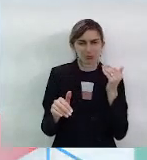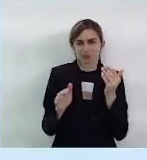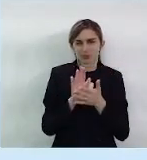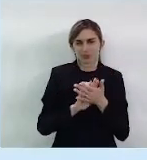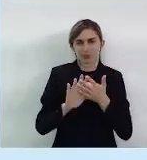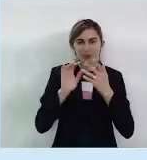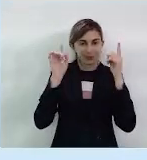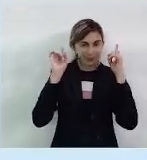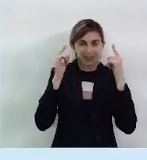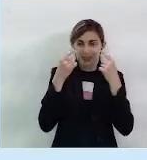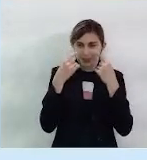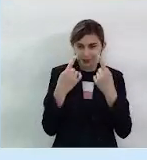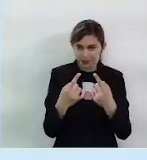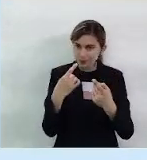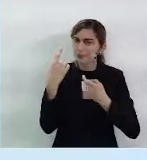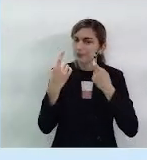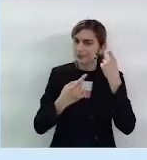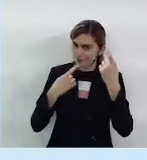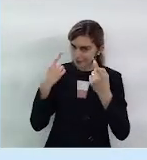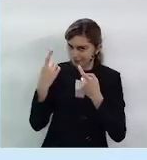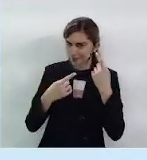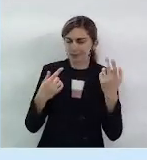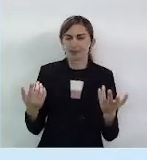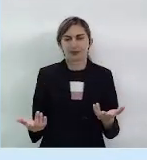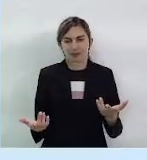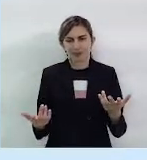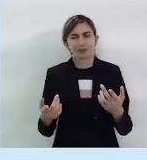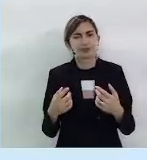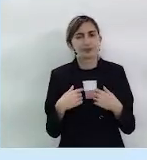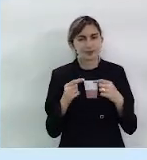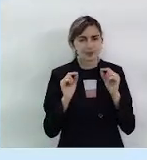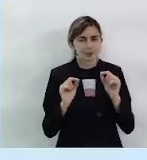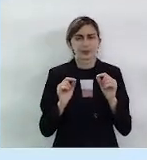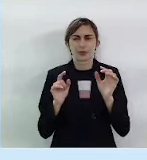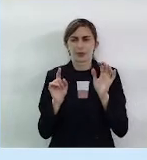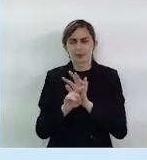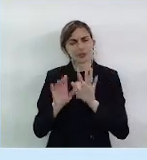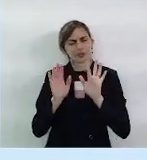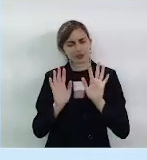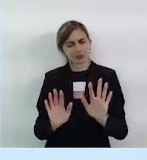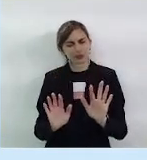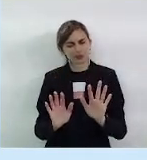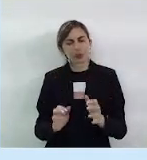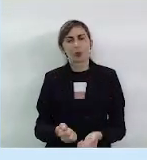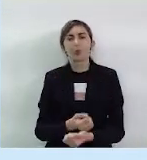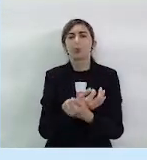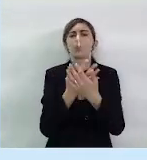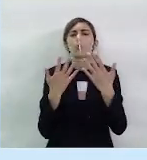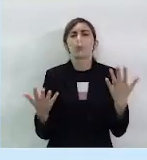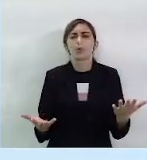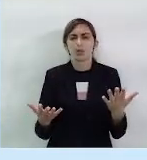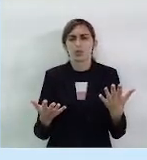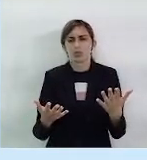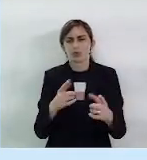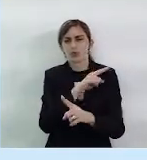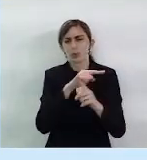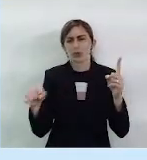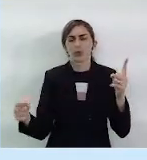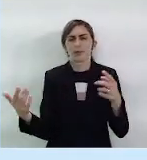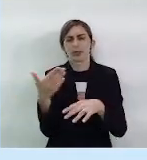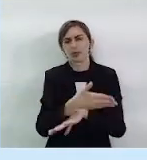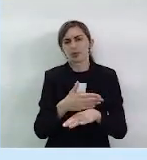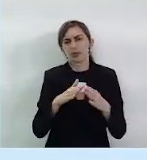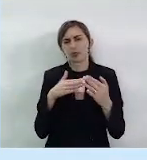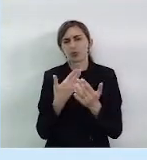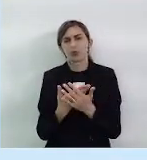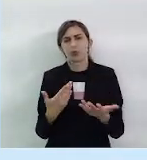nada. Olha a preocupação que isso causa. Aí a gente vai perguntar, peraí, quantos foram suspensos? Apenas